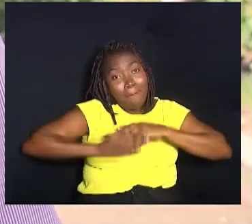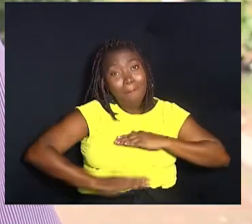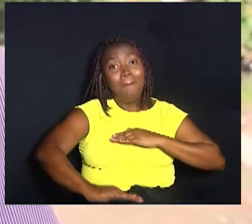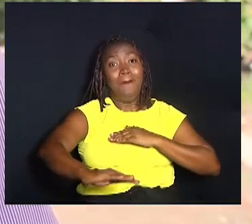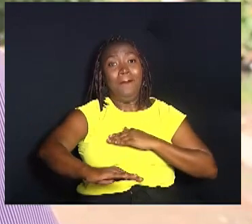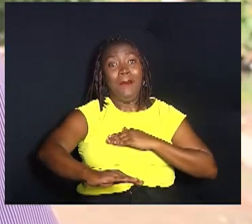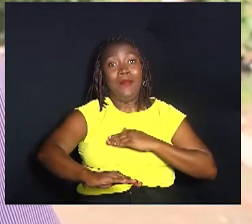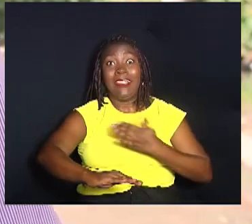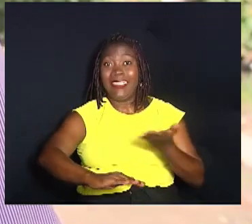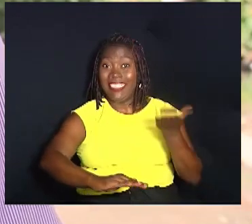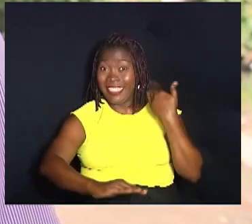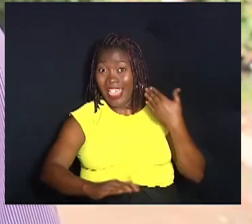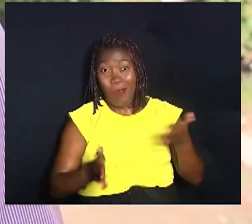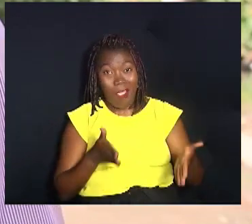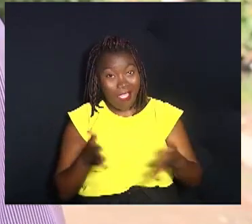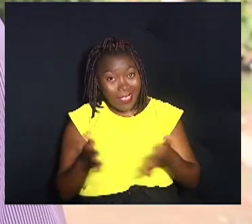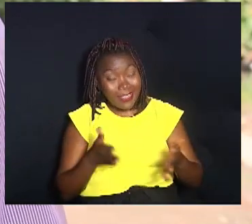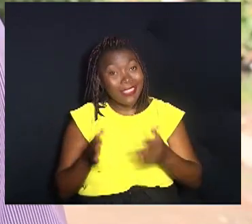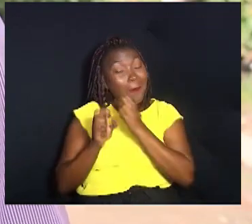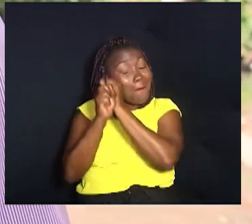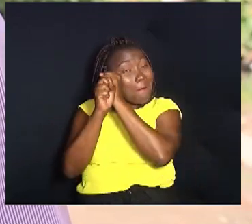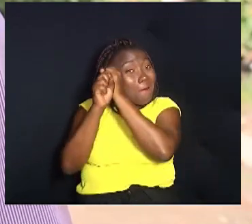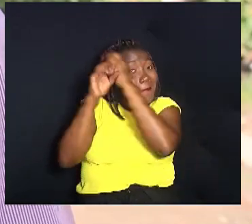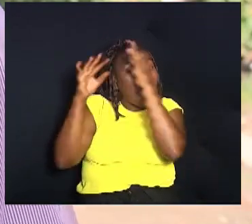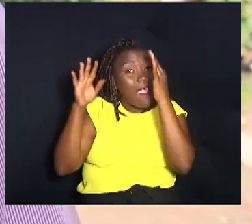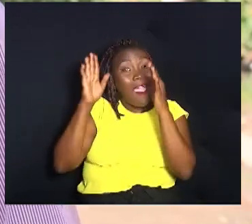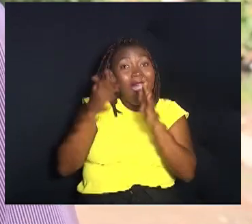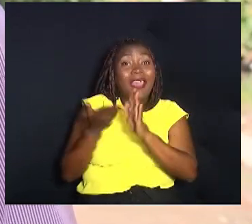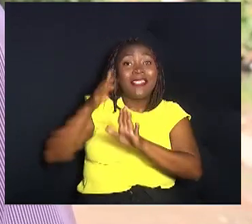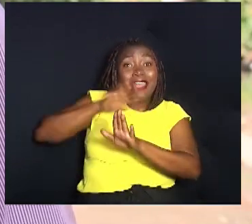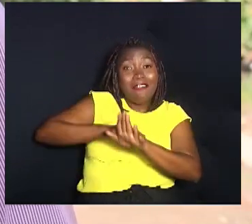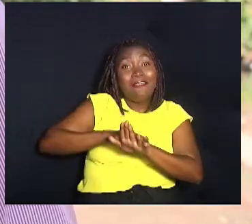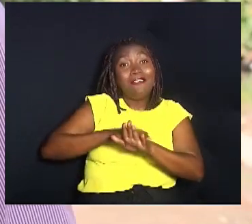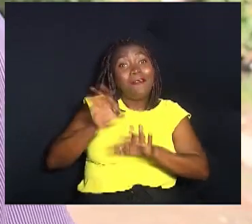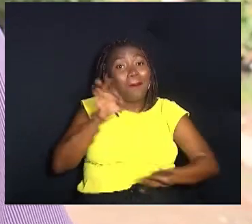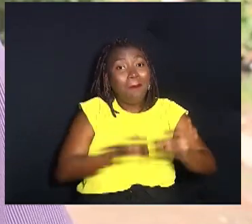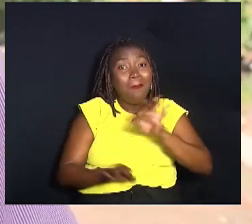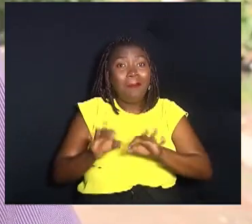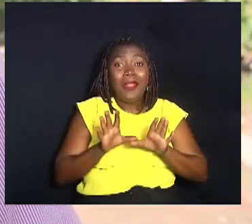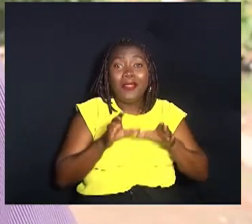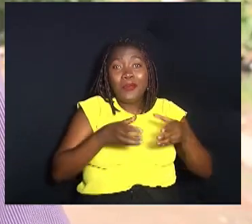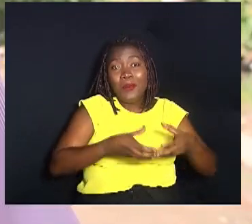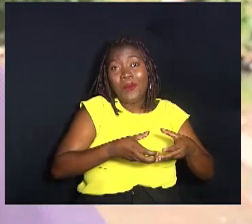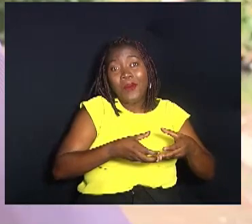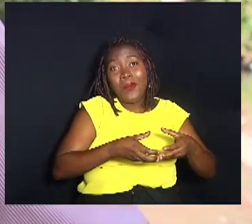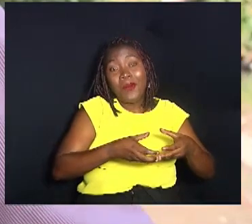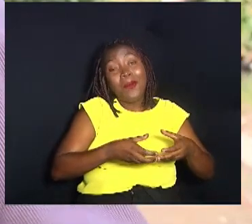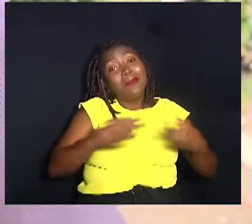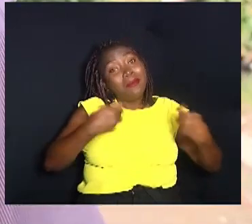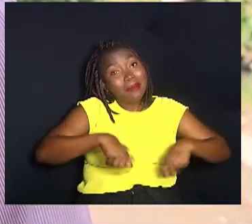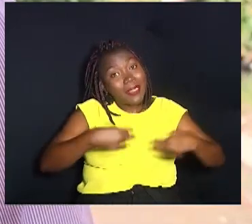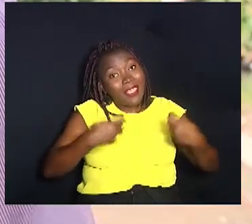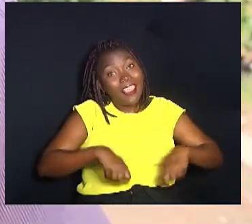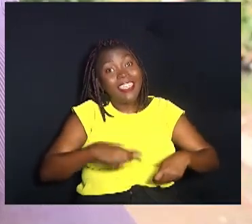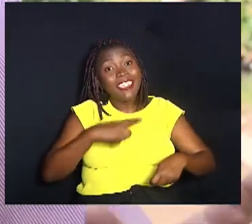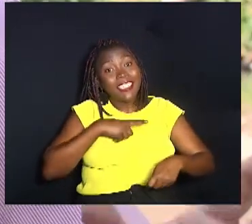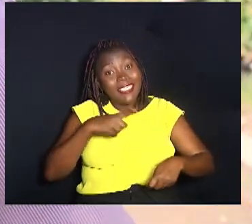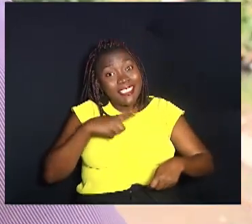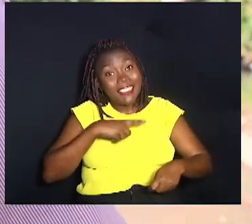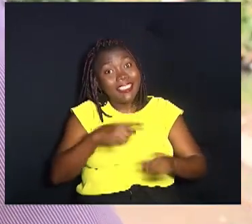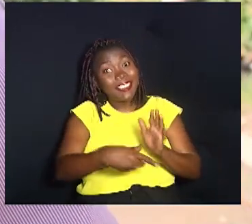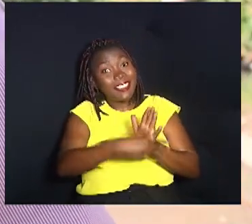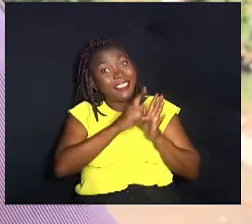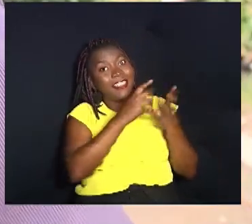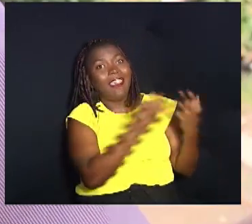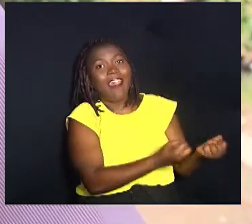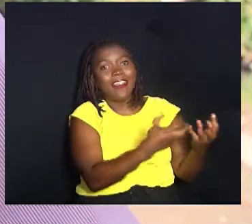Na ocasião, a perspectiva era fazer através do plano comunitário. Para isso havia a necessidade de ter uma pré-adesão. Então a associação